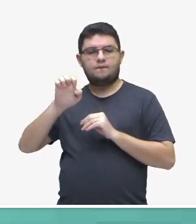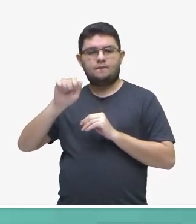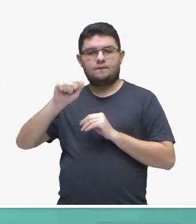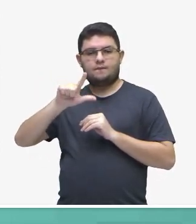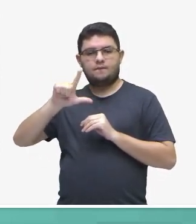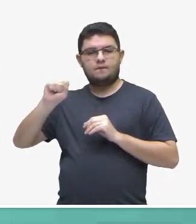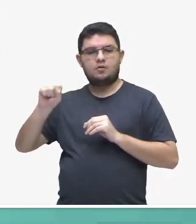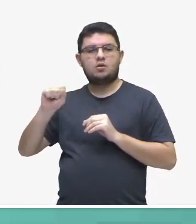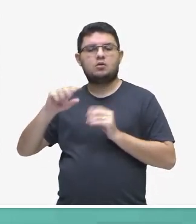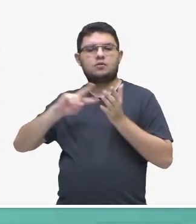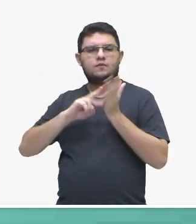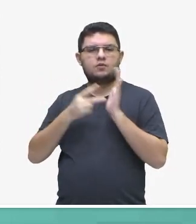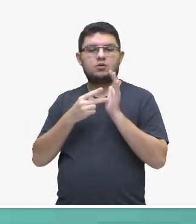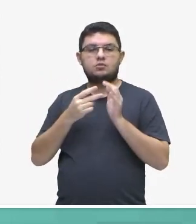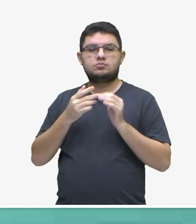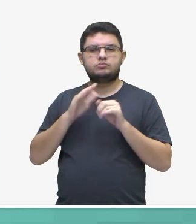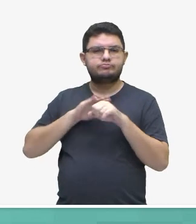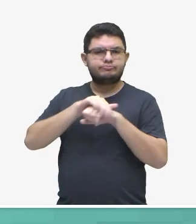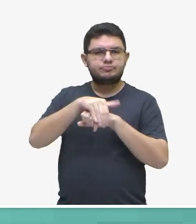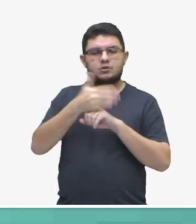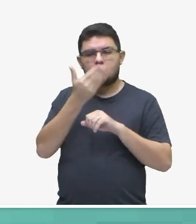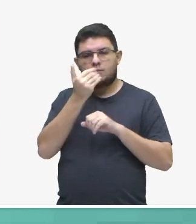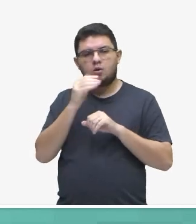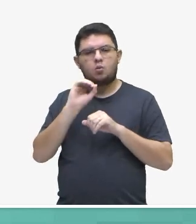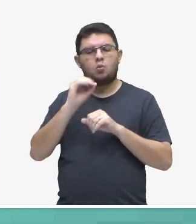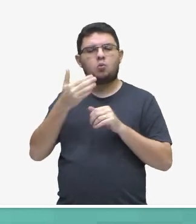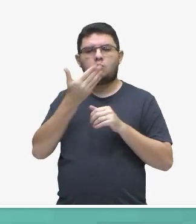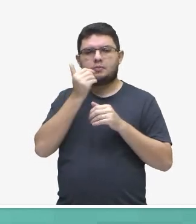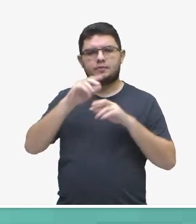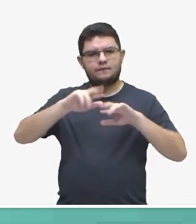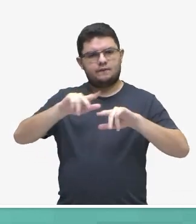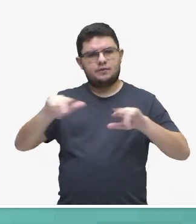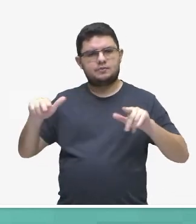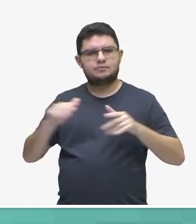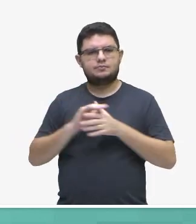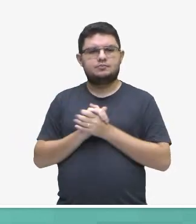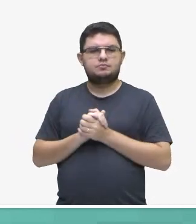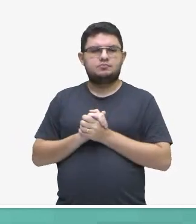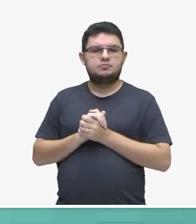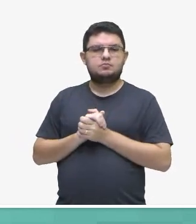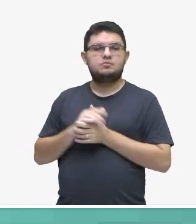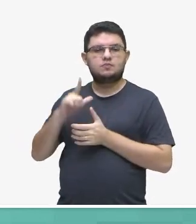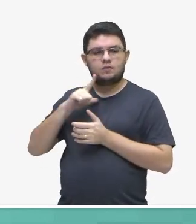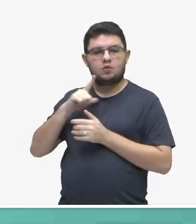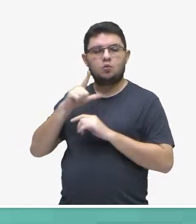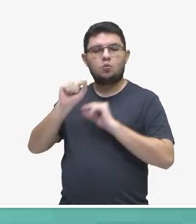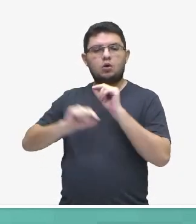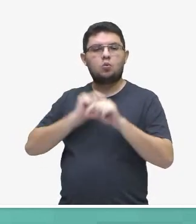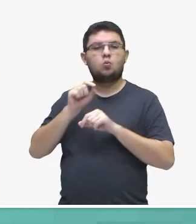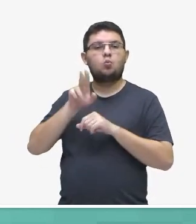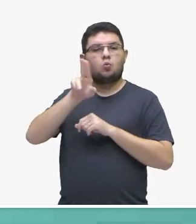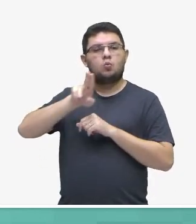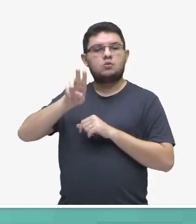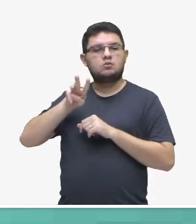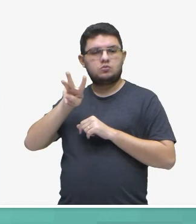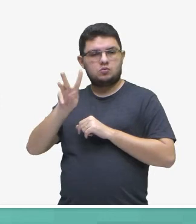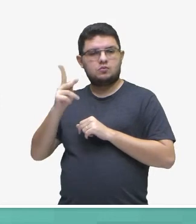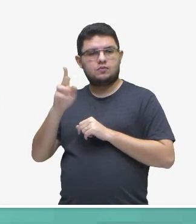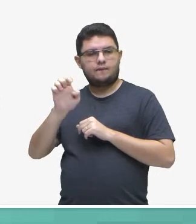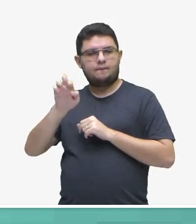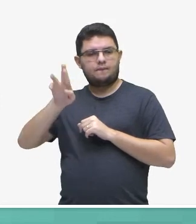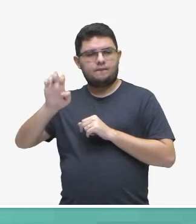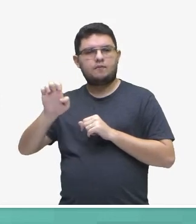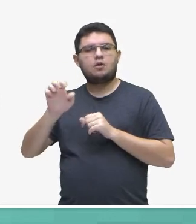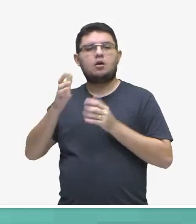as refeições. E ali eu tenho a double H word where sendo utilizada, né? Então, quando eu utilizo where, eu quero